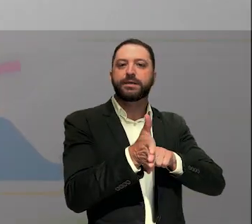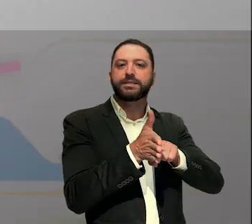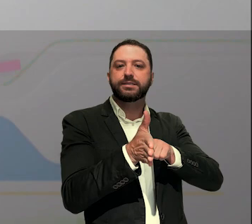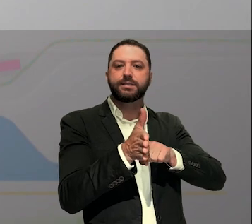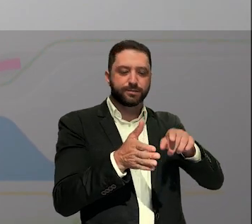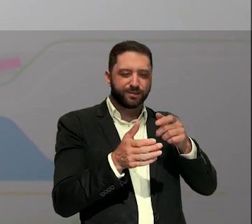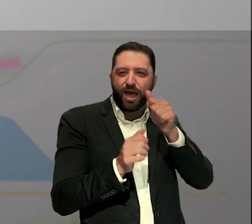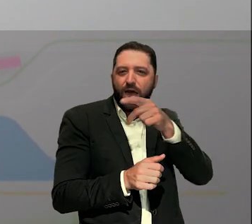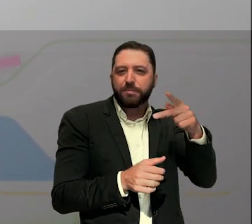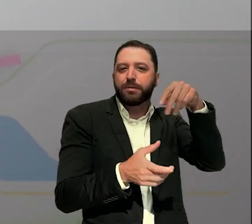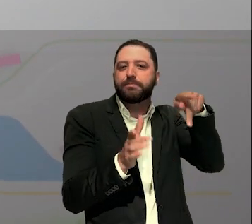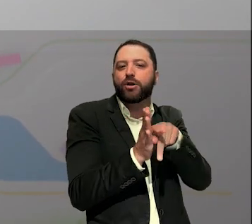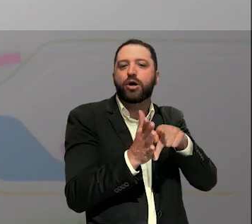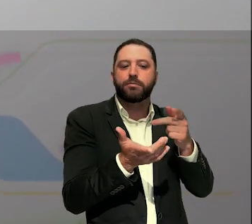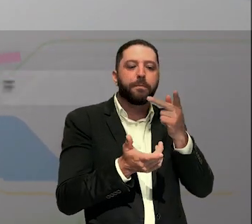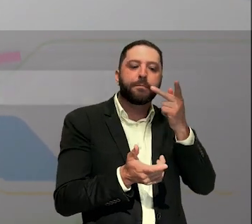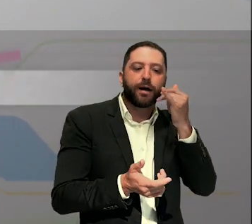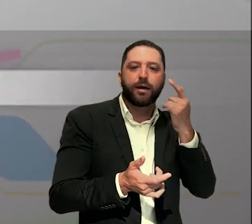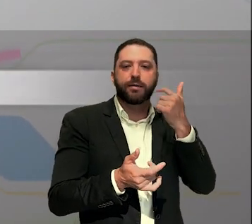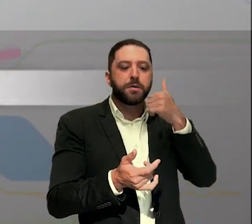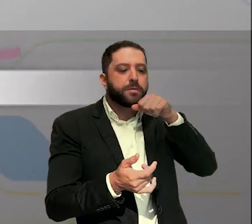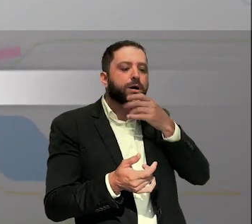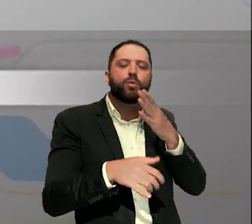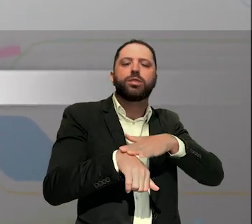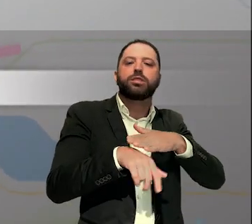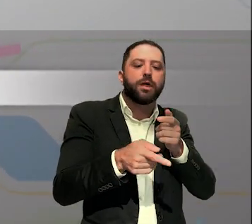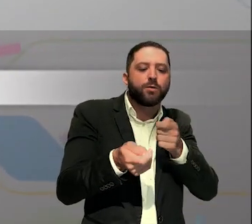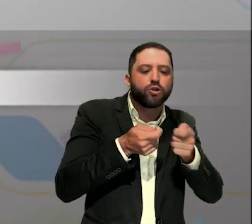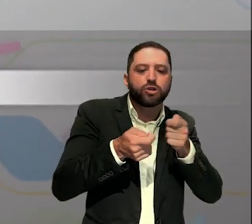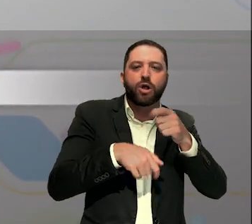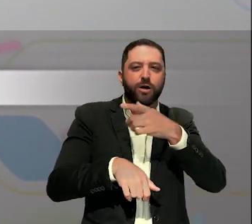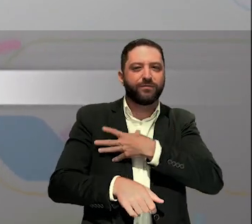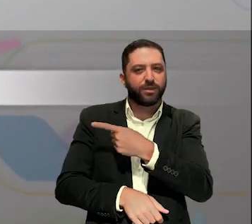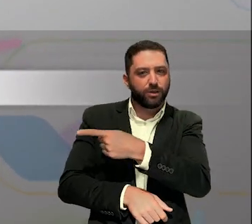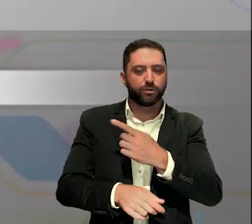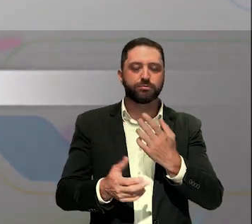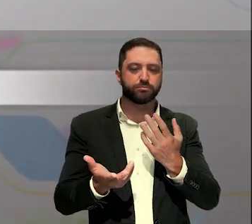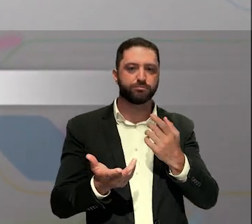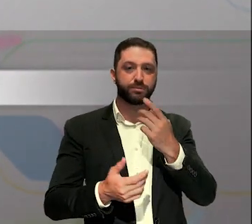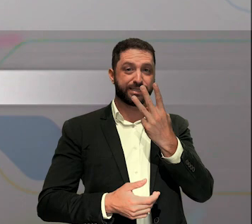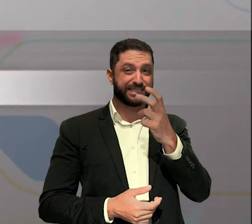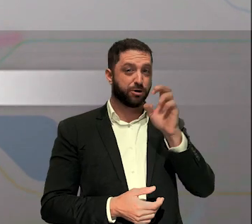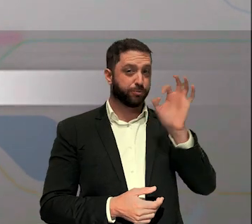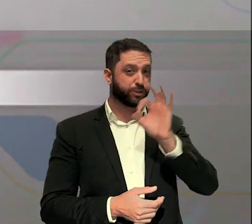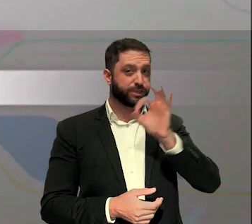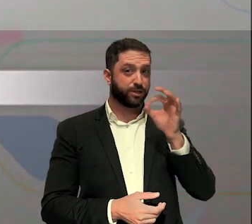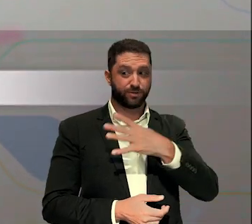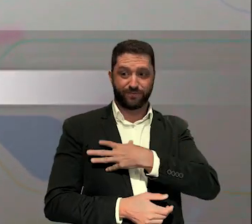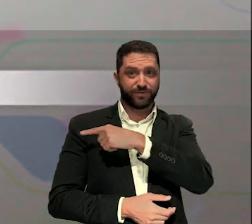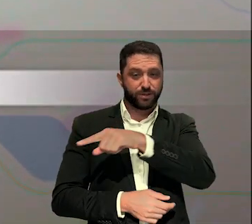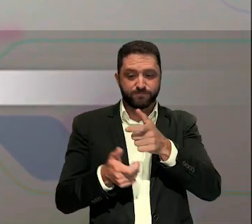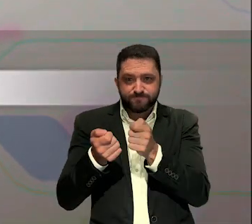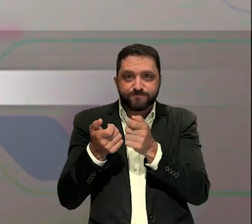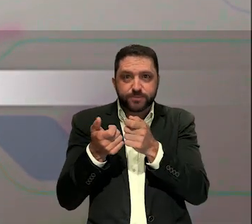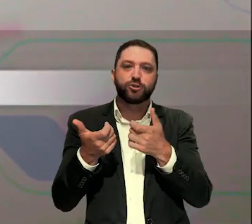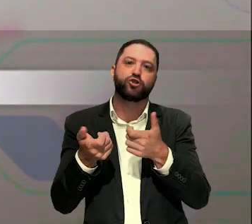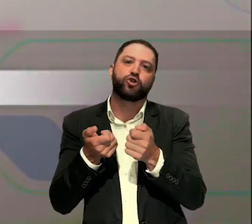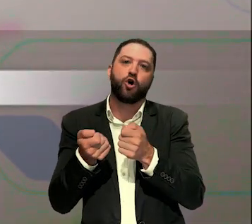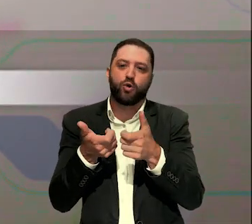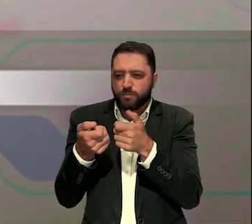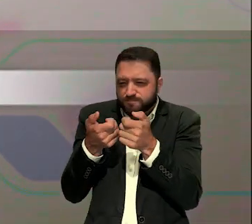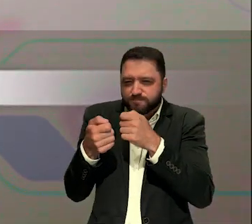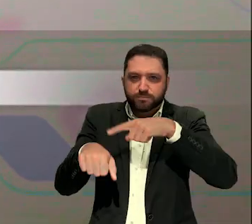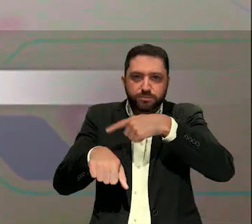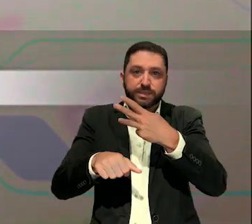Uma pesquisa feita por um aplicativo de controle parental mostrou que 35% do tempo das crianças são gastos